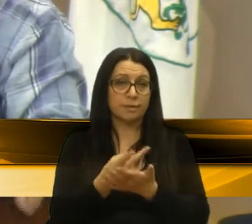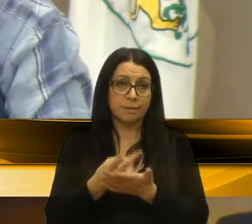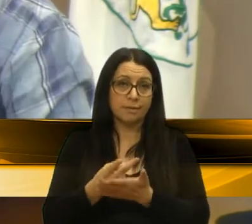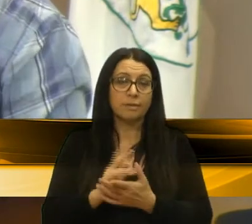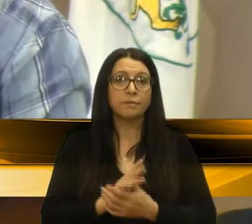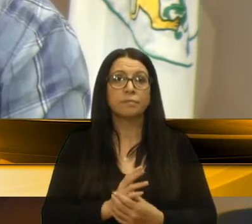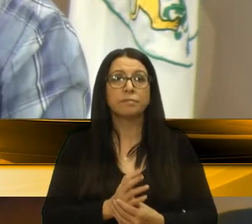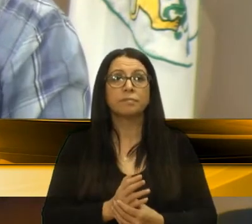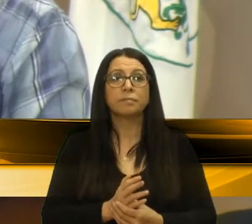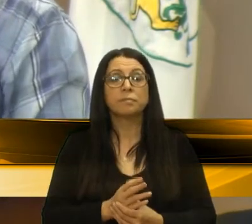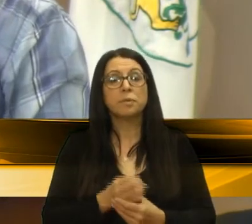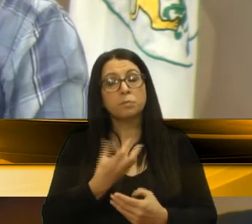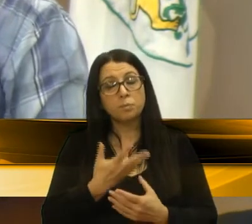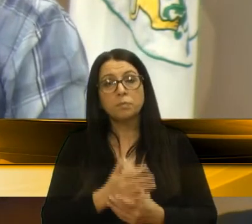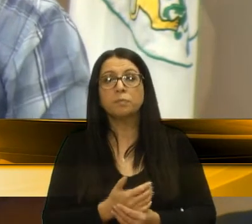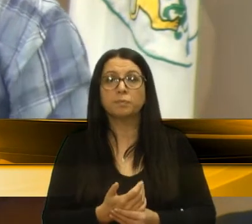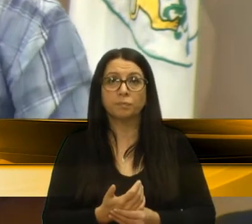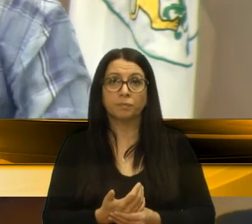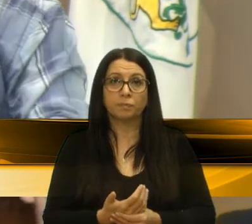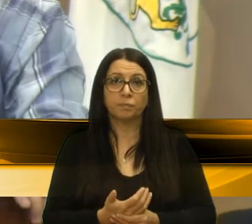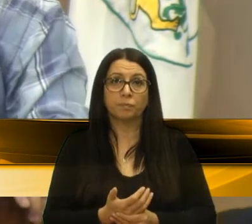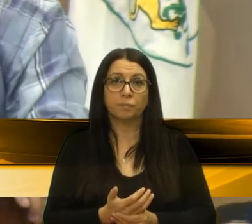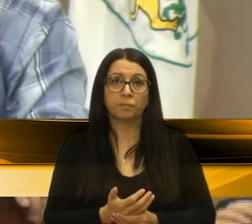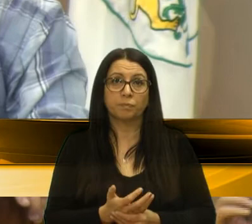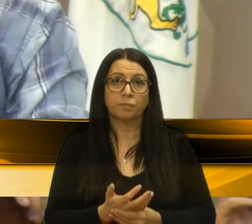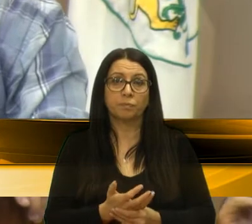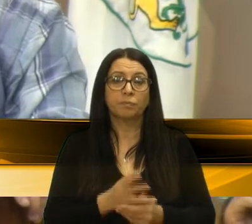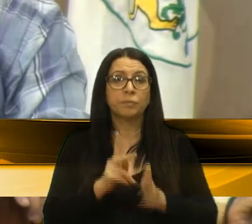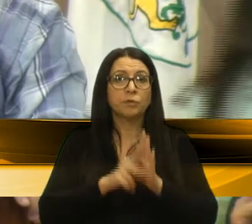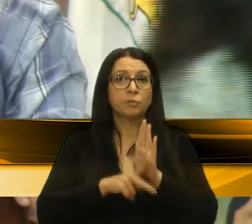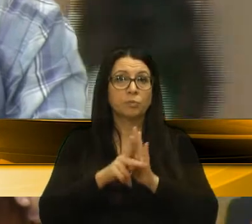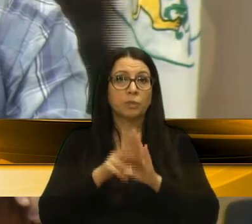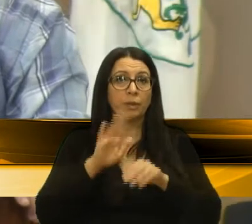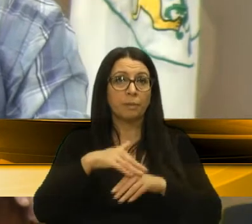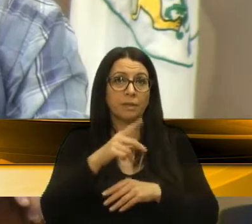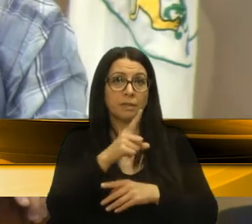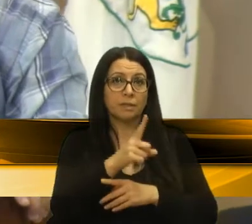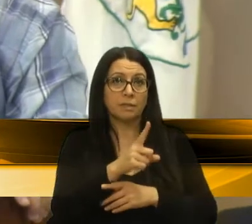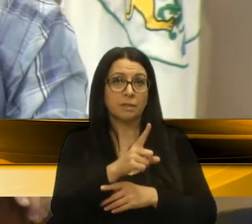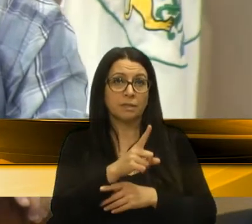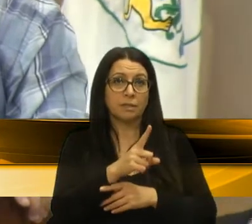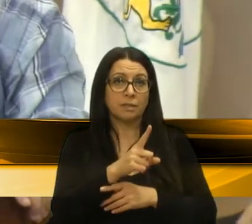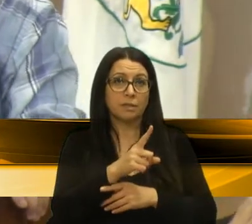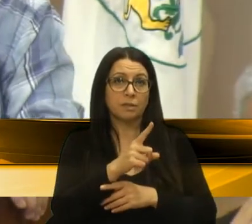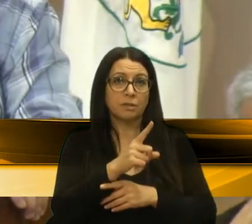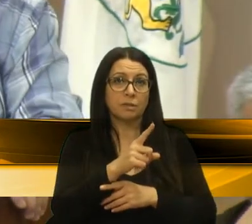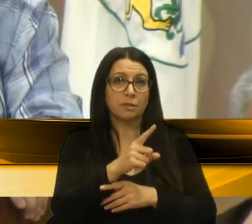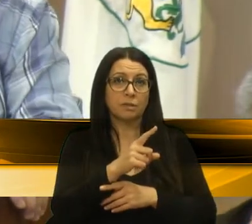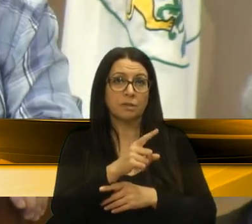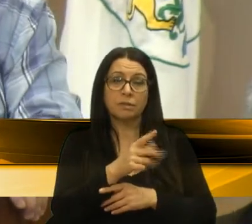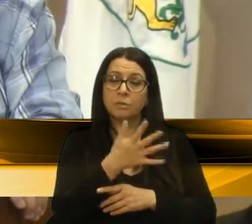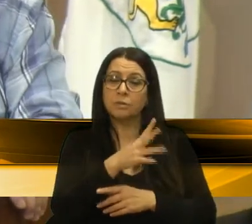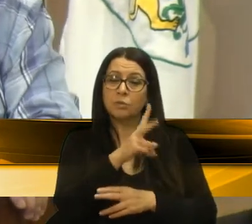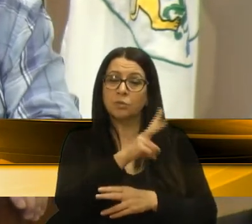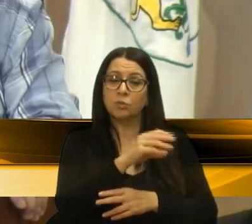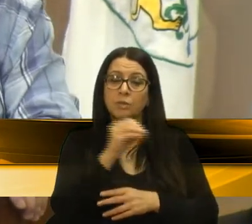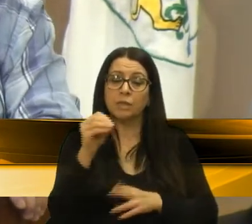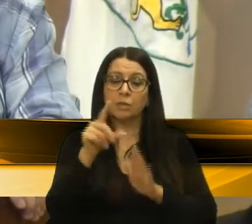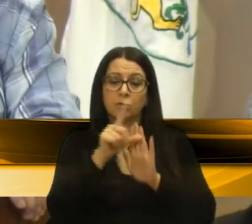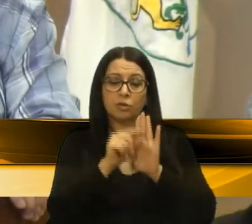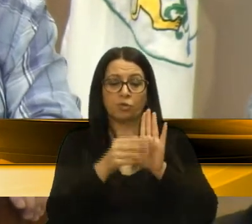bom o projeto só mais de 109 mil mais de quase em torno de 200 artigos